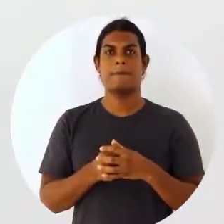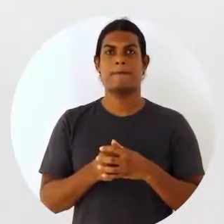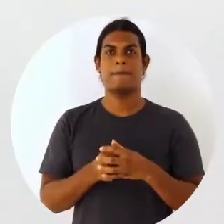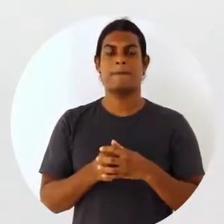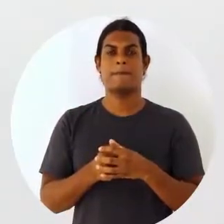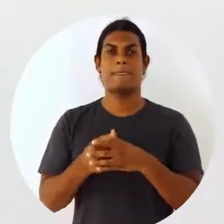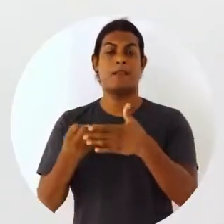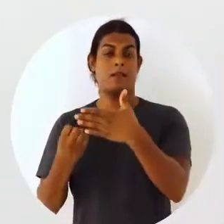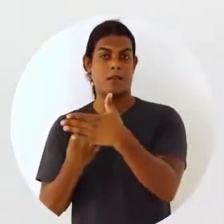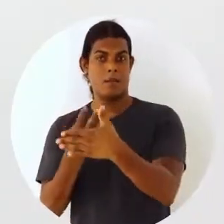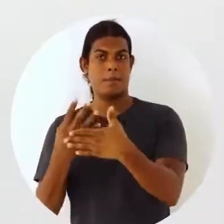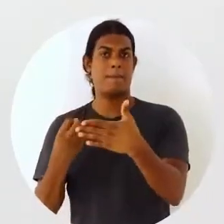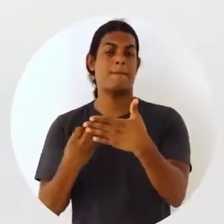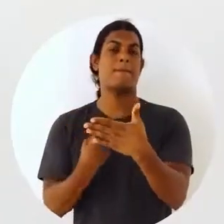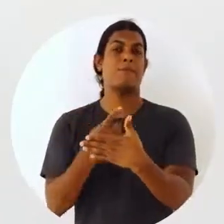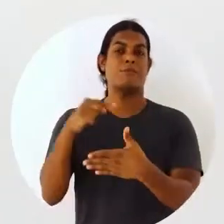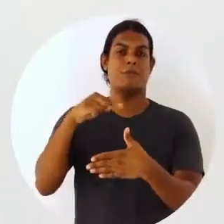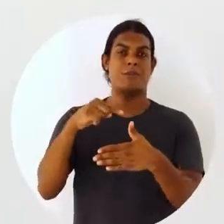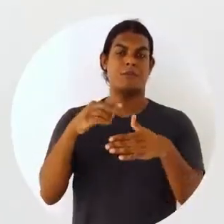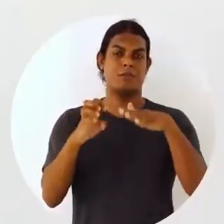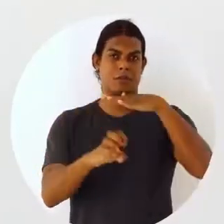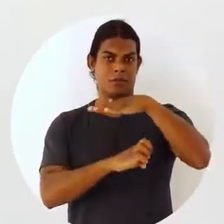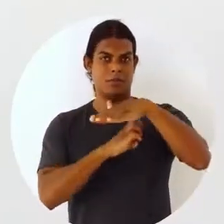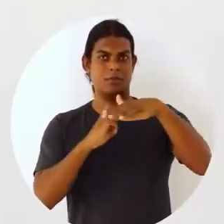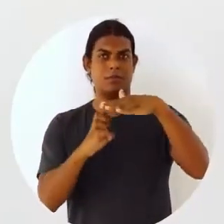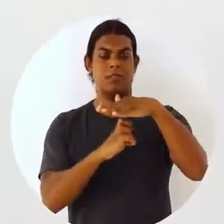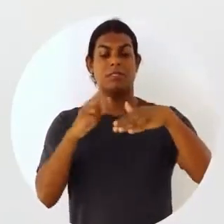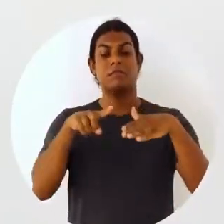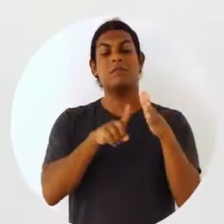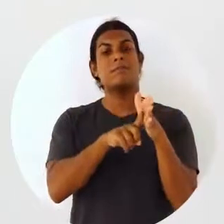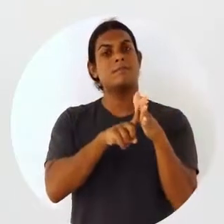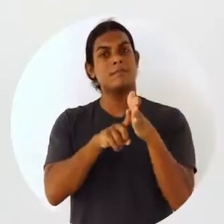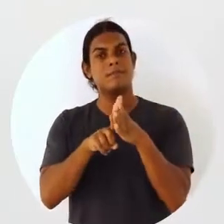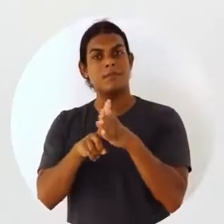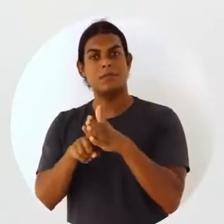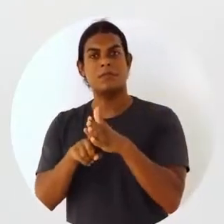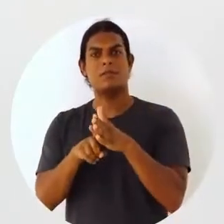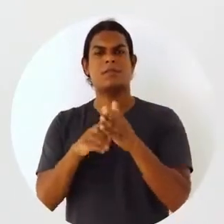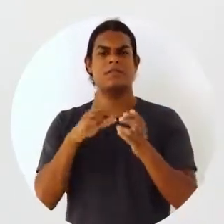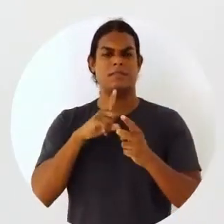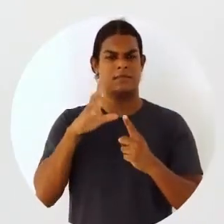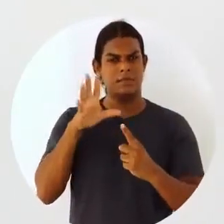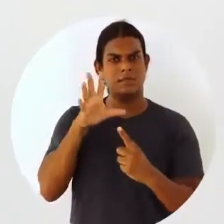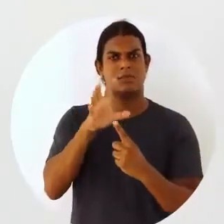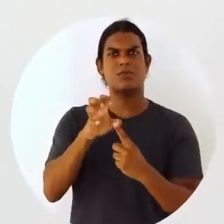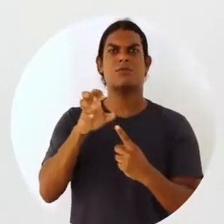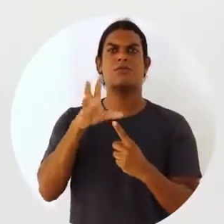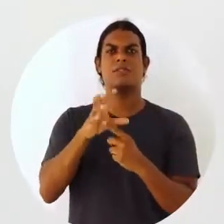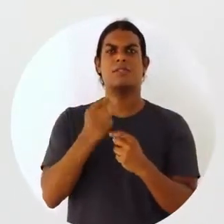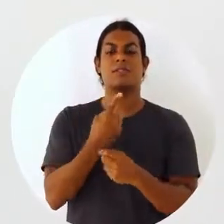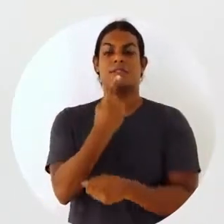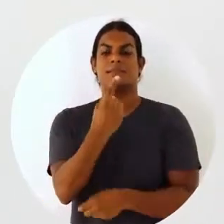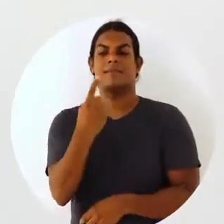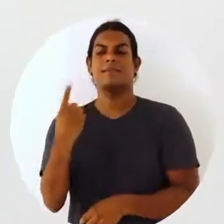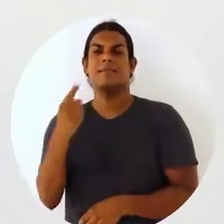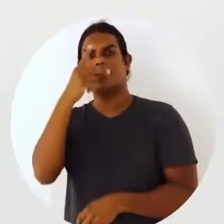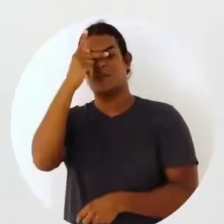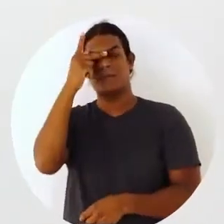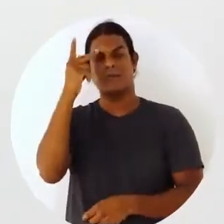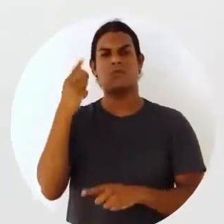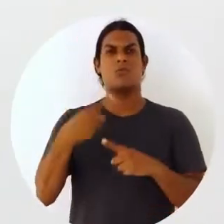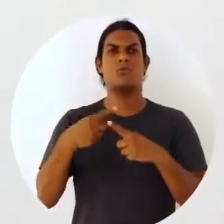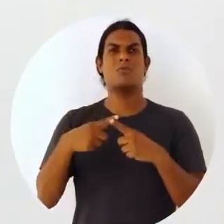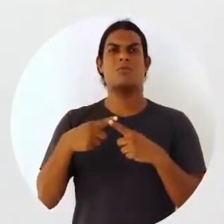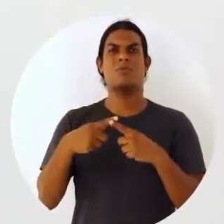a produção daquela organização. Então, esses grupos informais, eles tinham uma influência muito grande dentro de cada indivíduo. Por quê? Para que eu possa ser